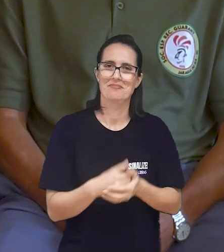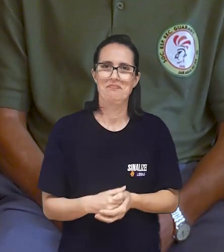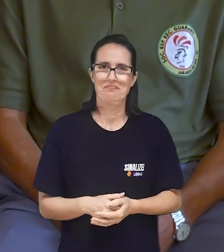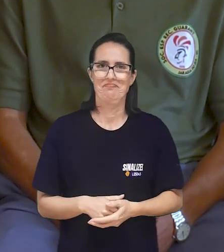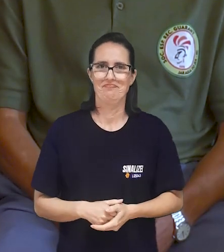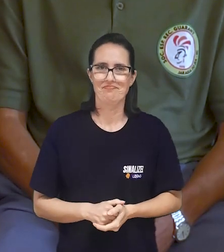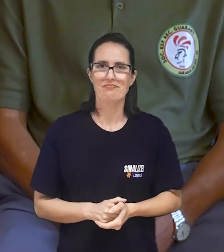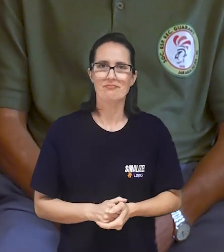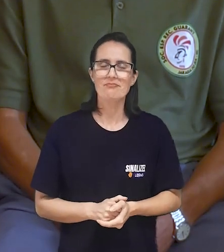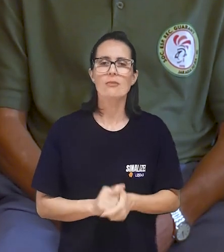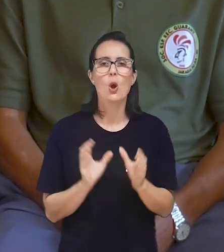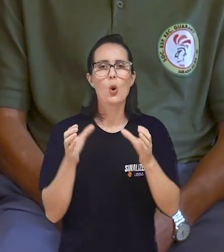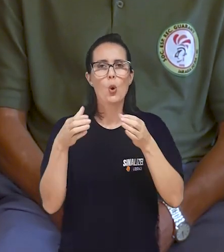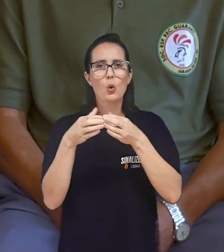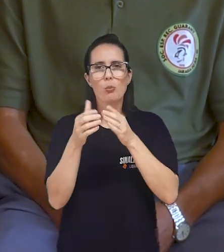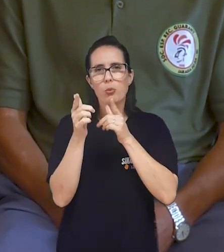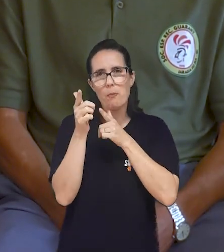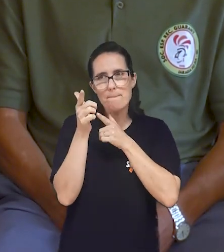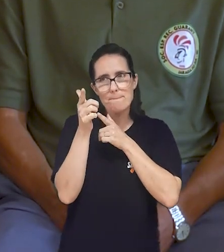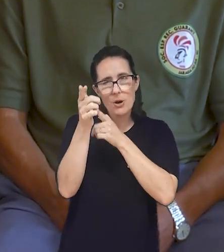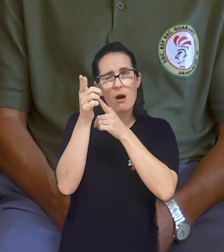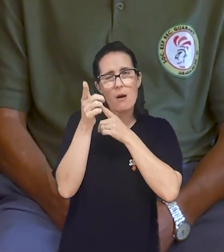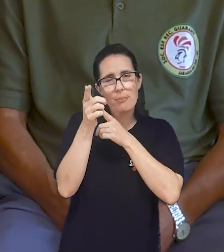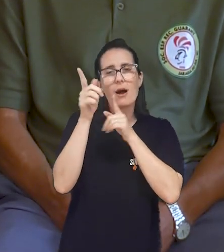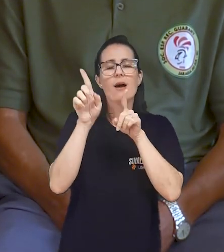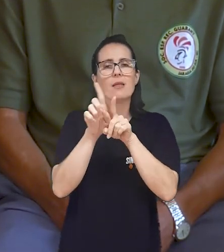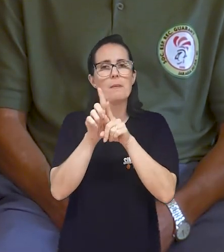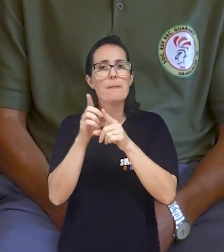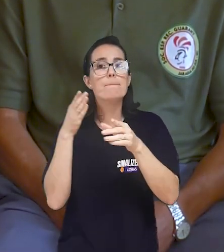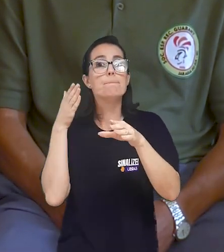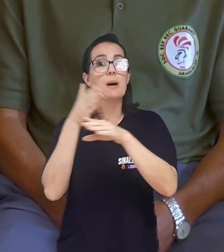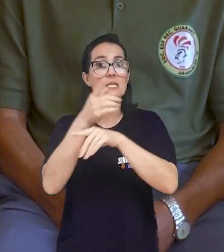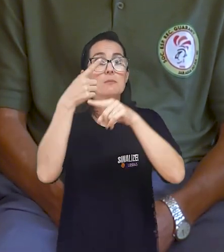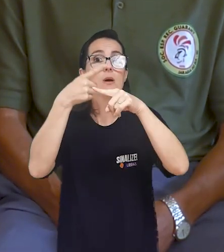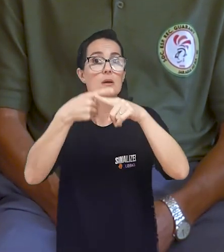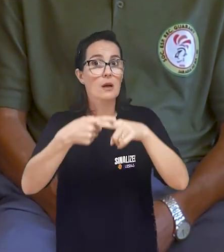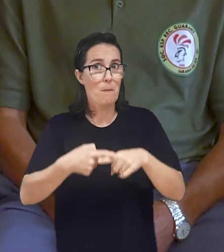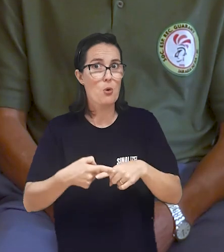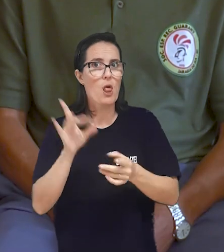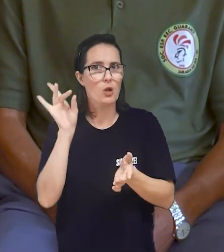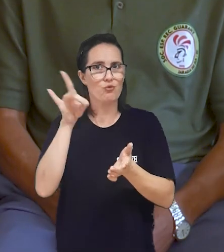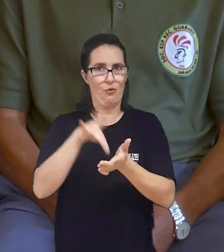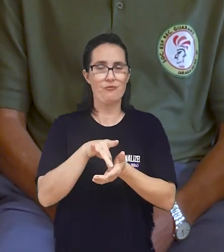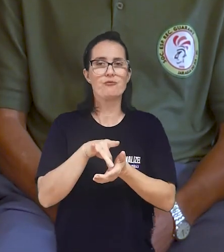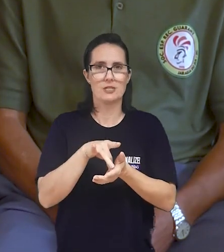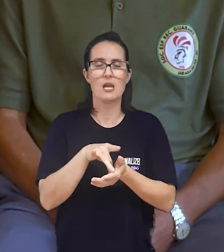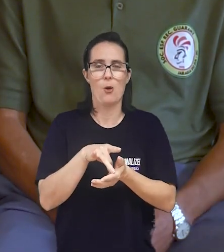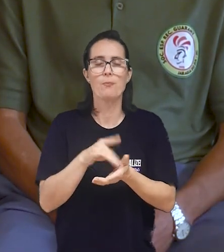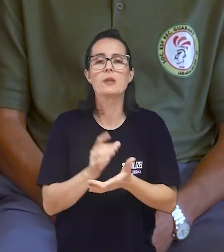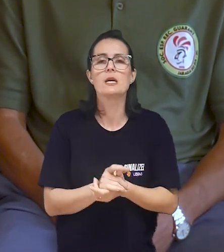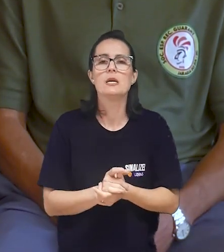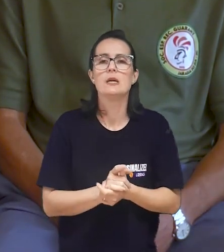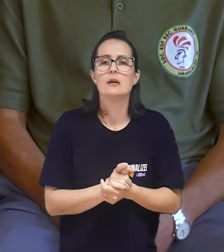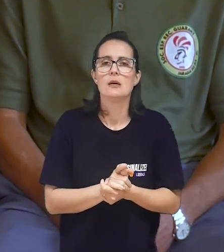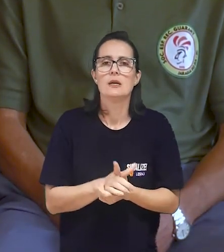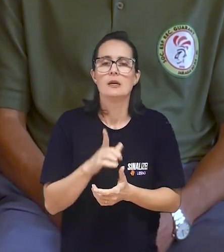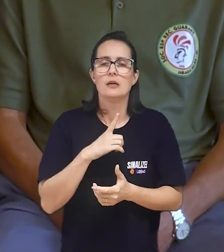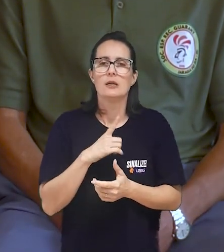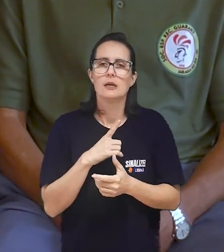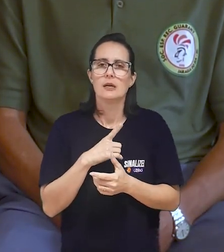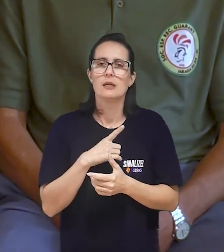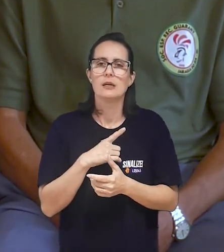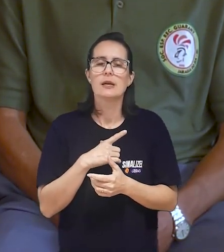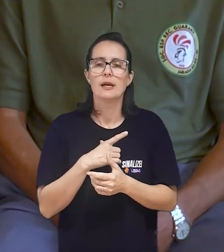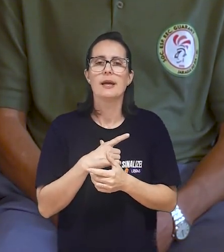né? Aí o tiro também a gente participa tanto dos campeonatos oficial da associação, da Axtive, que